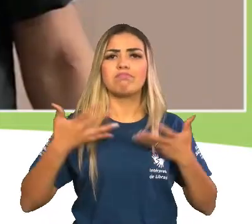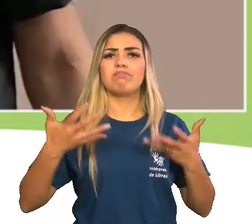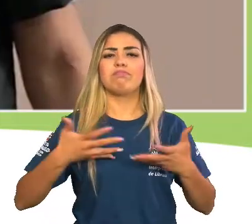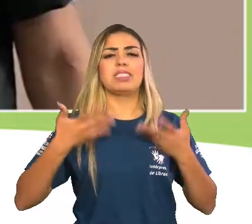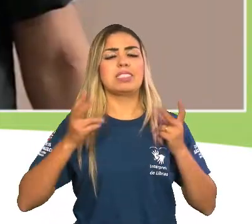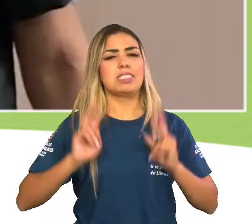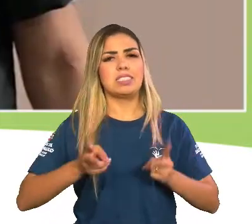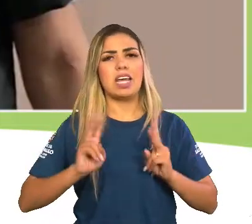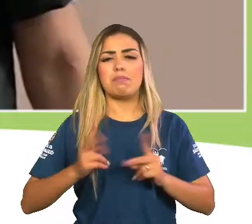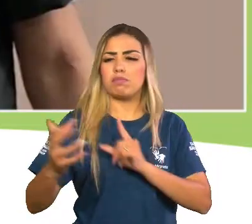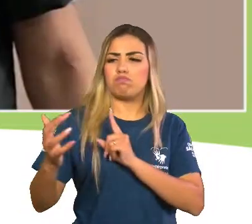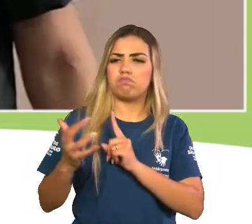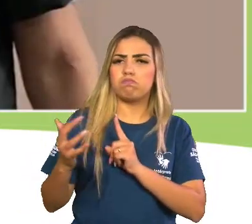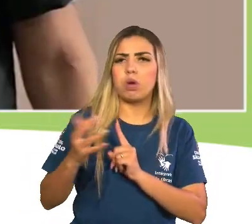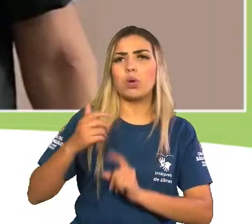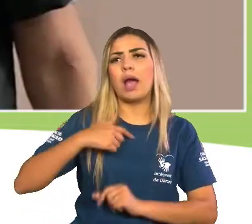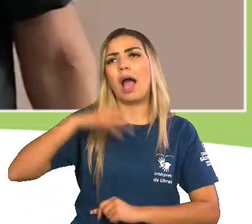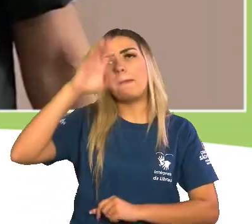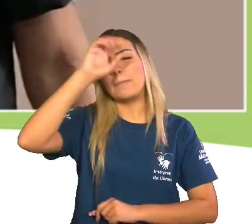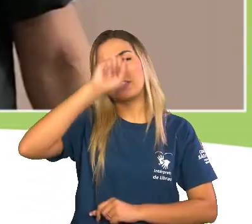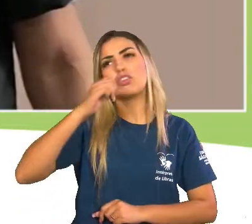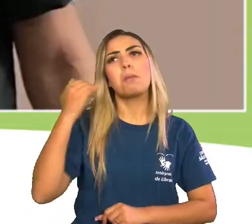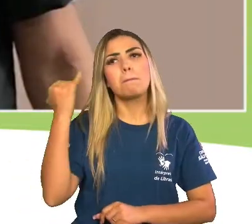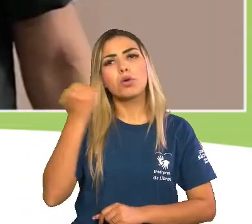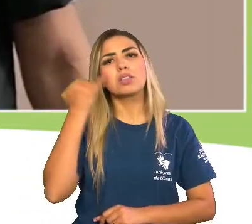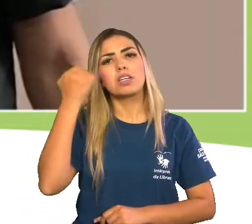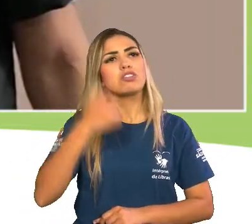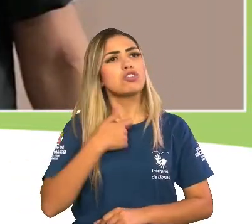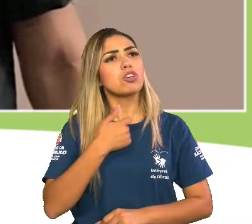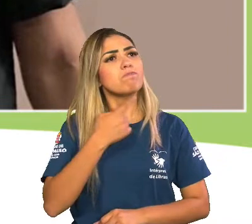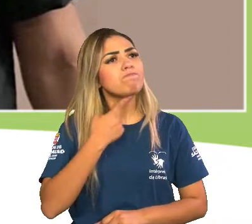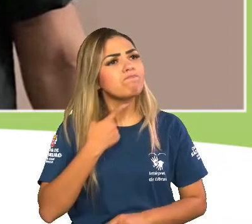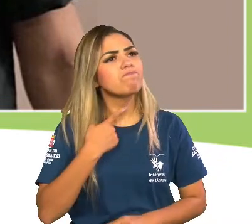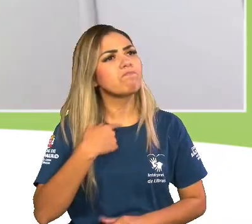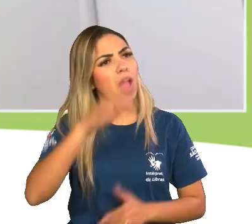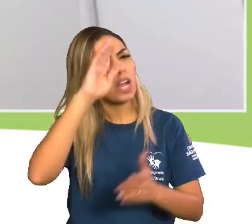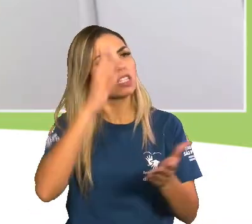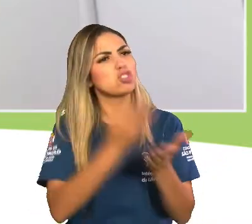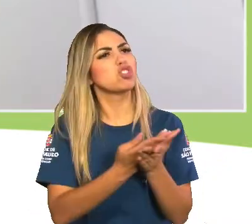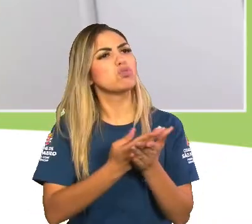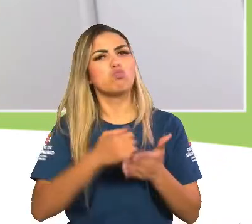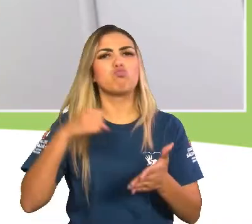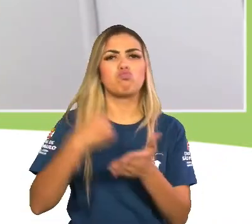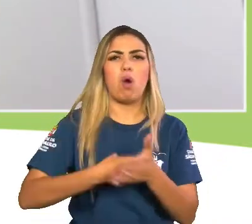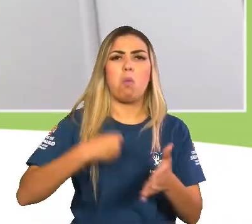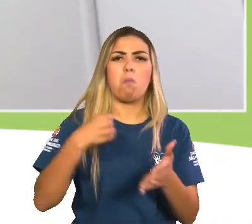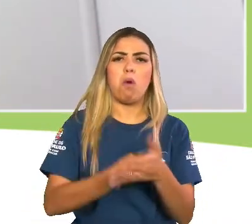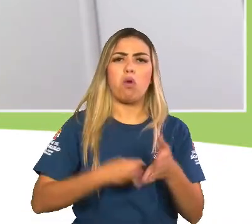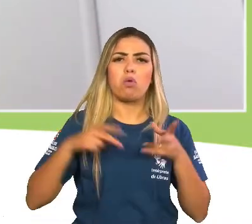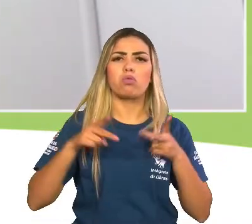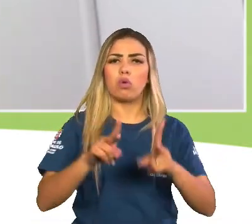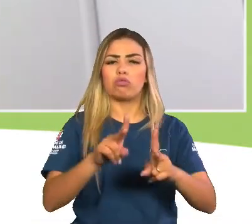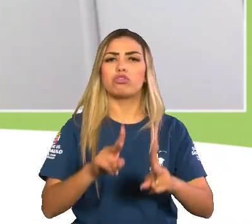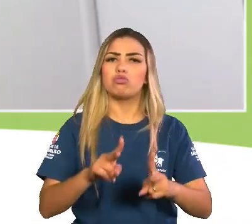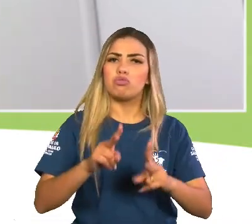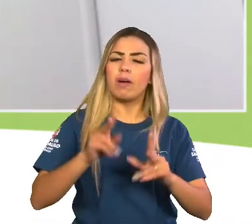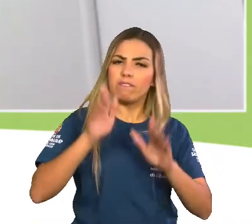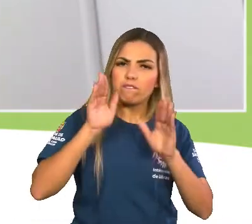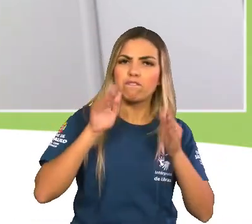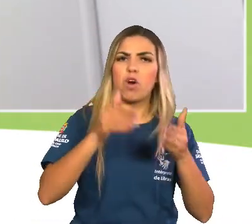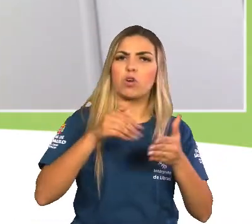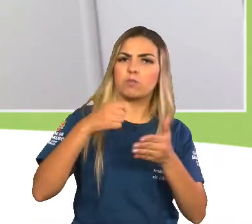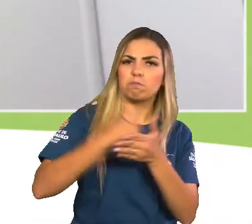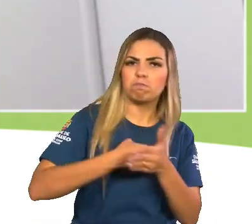sobre a importância da gente lutar por aquilo que a gente acredita, essa intensidade que ele se dedica, né, aos assuntos